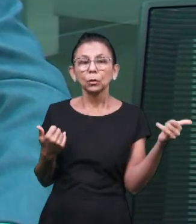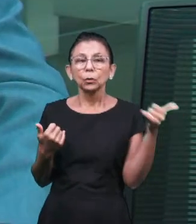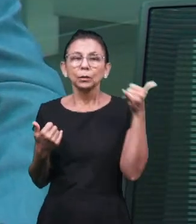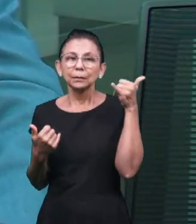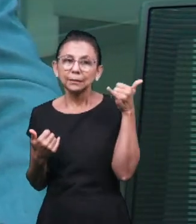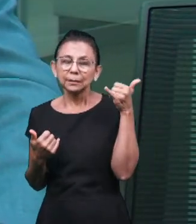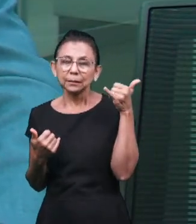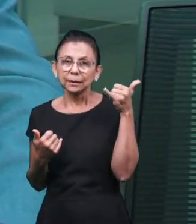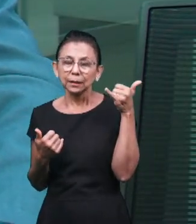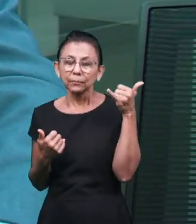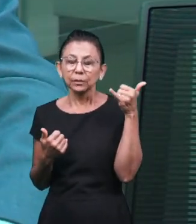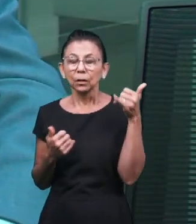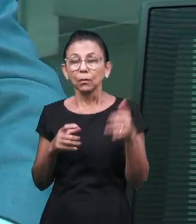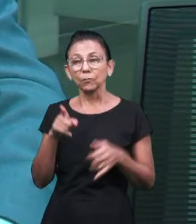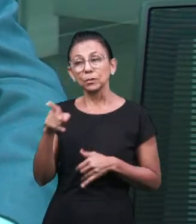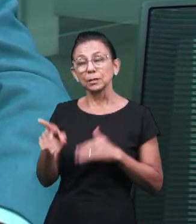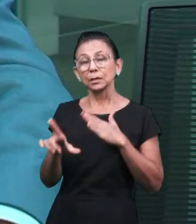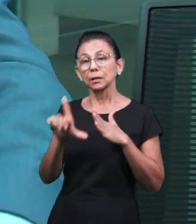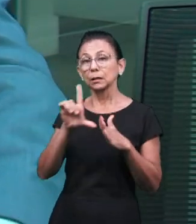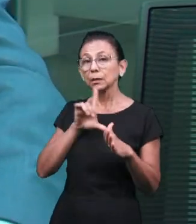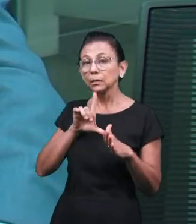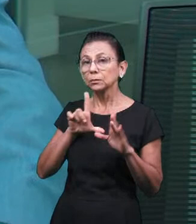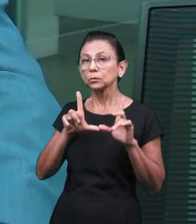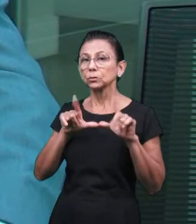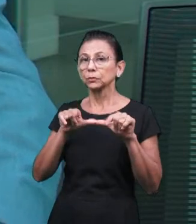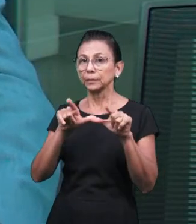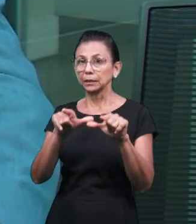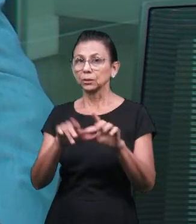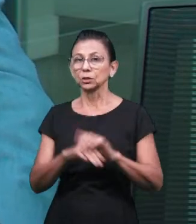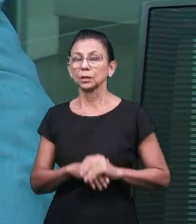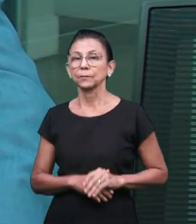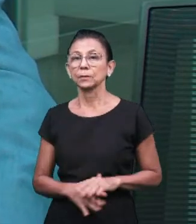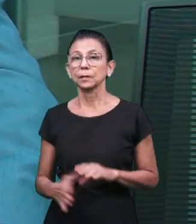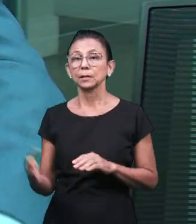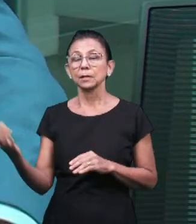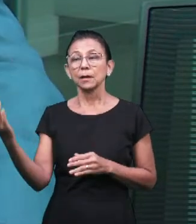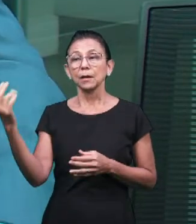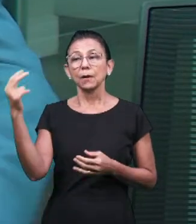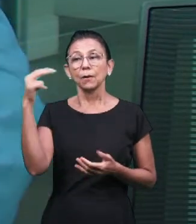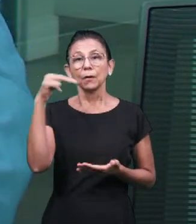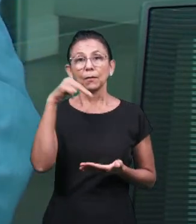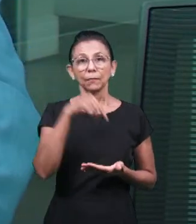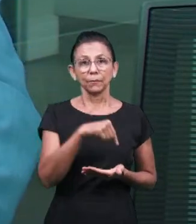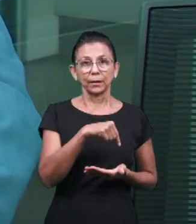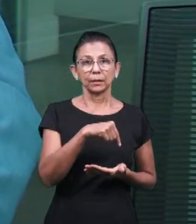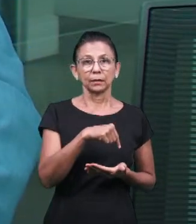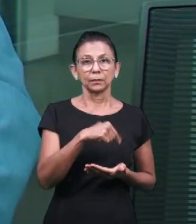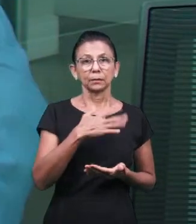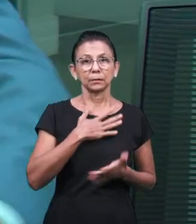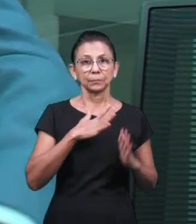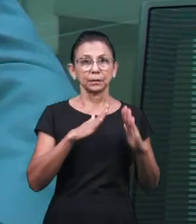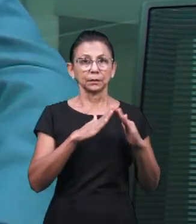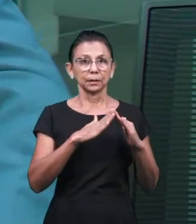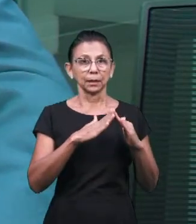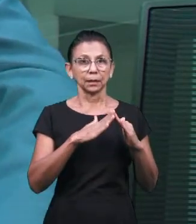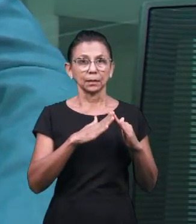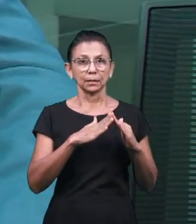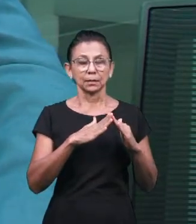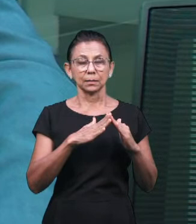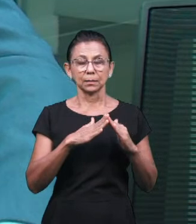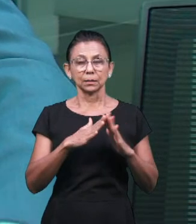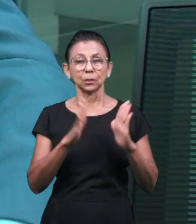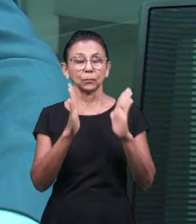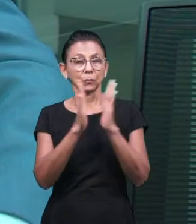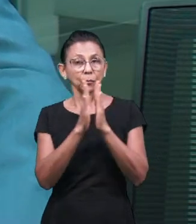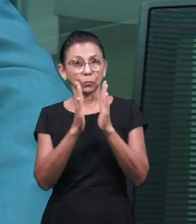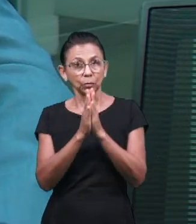vocês, antes de viajar, vocês passam na minha casa para orar por vocês. Não viajem